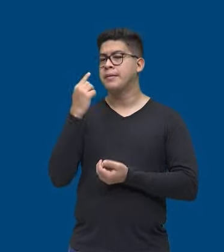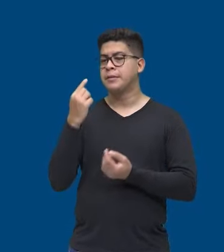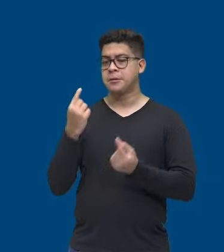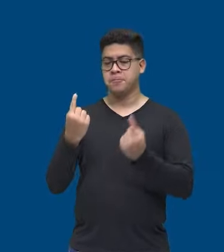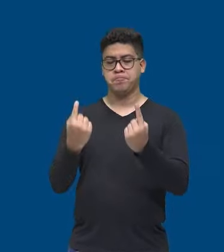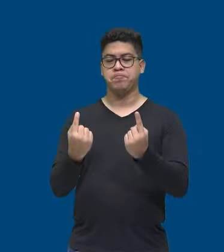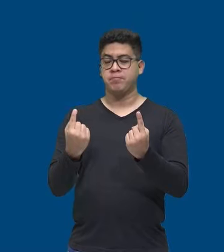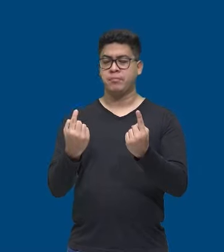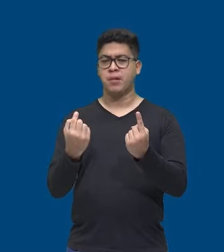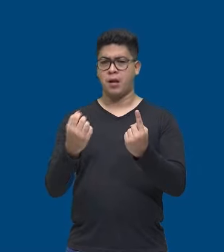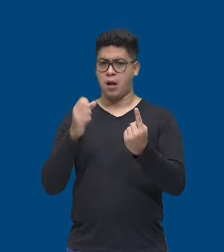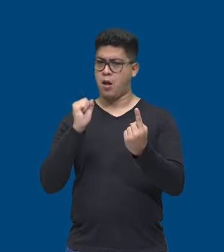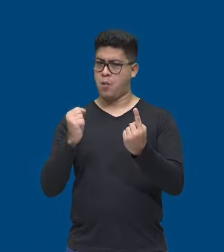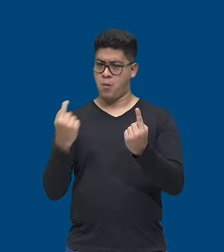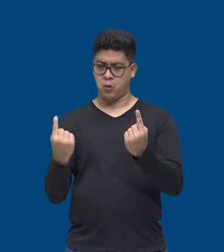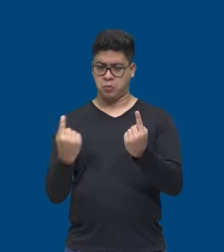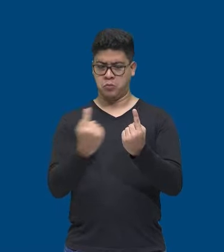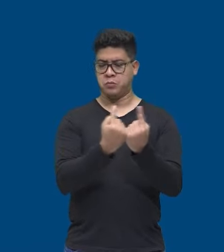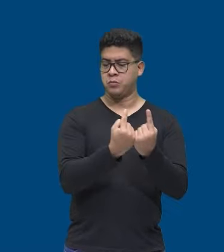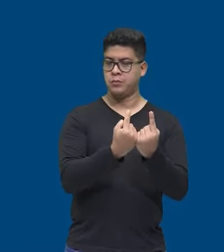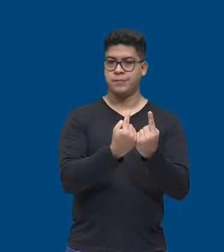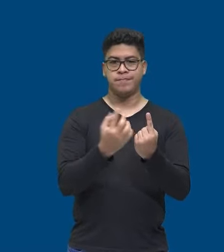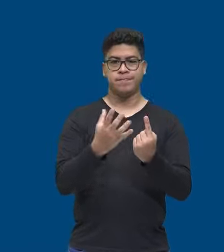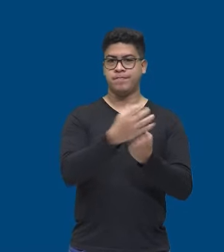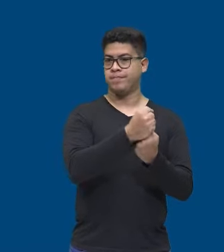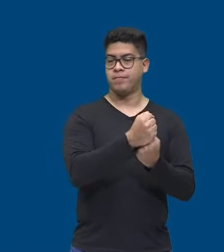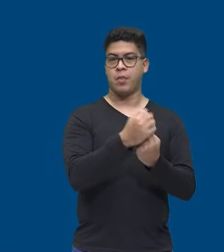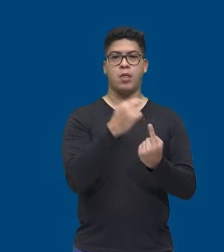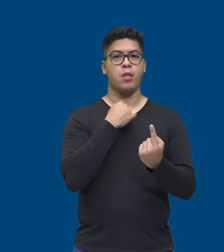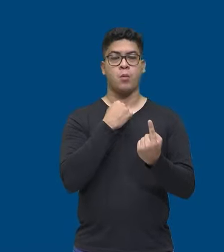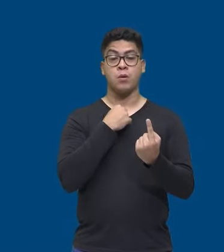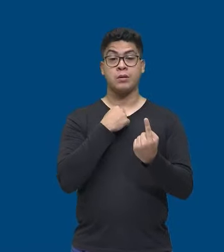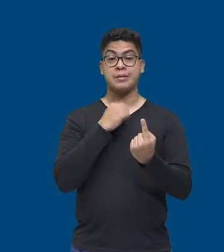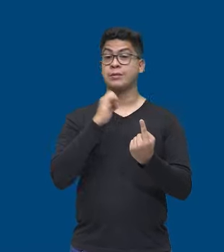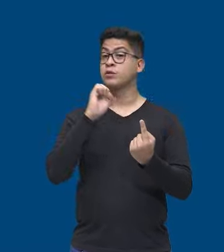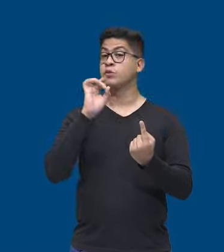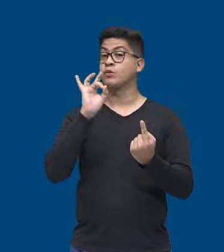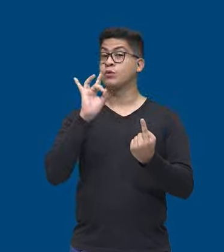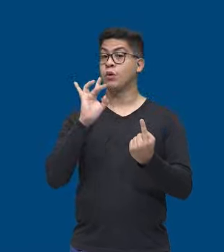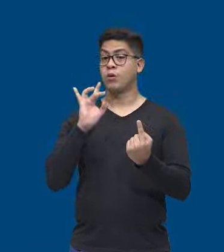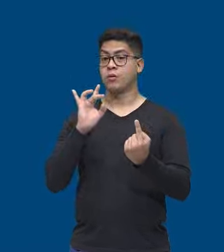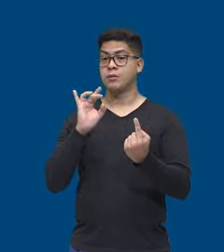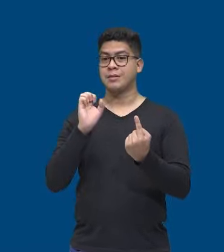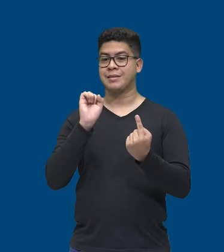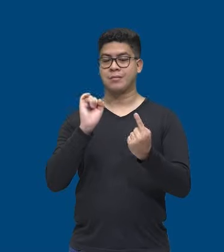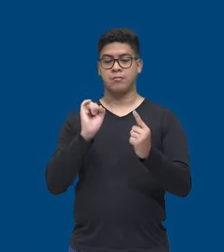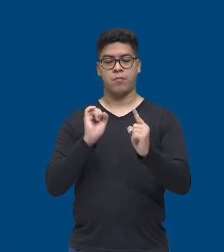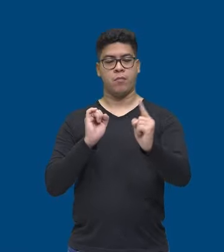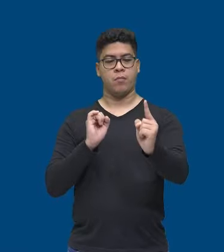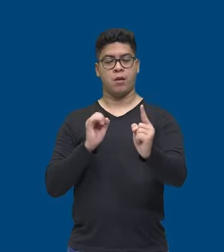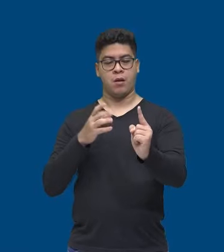como capturar, porque o peão só captura na diagonal, diferente se esse